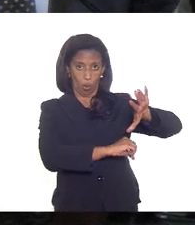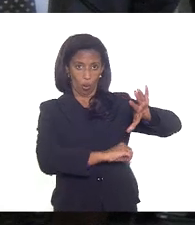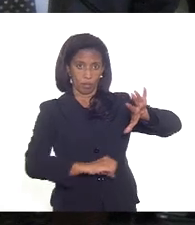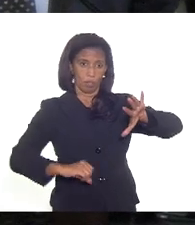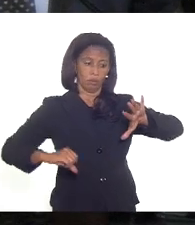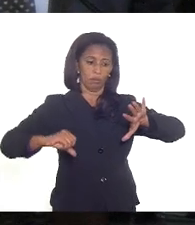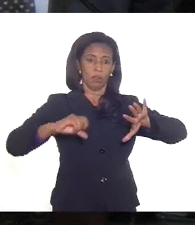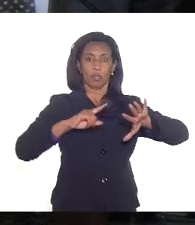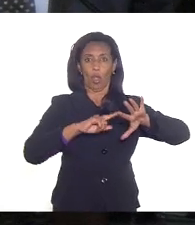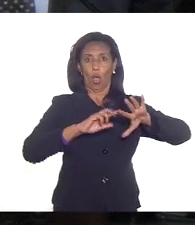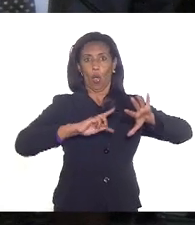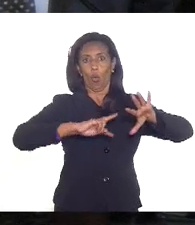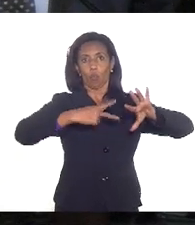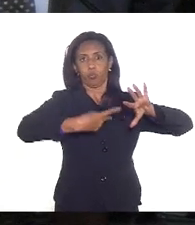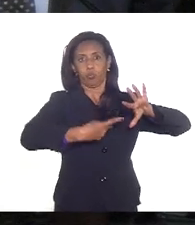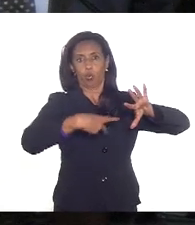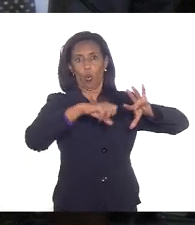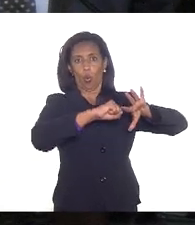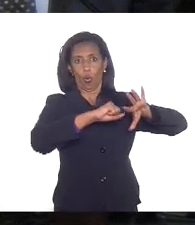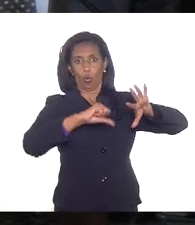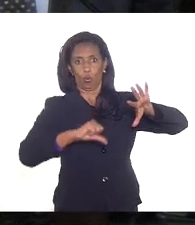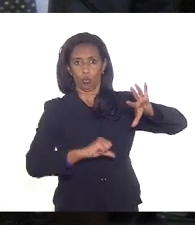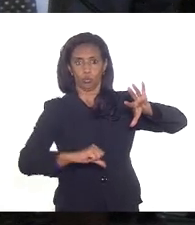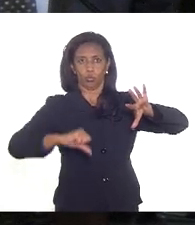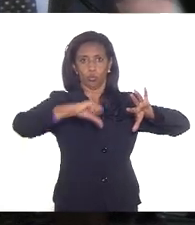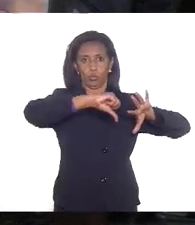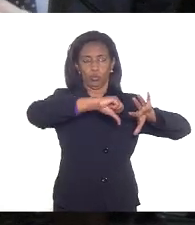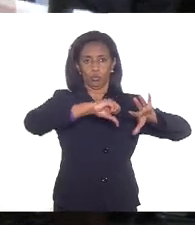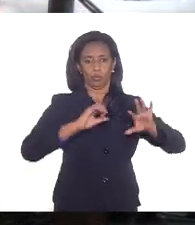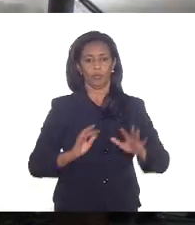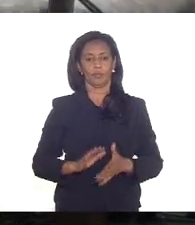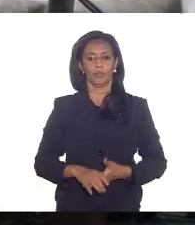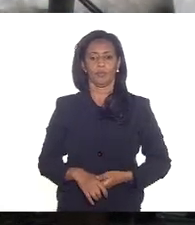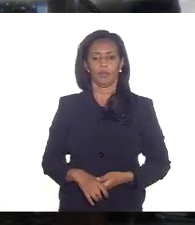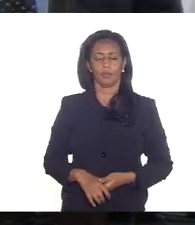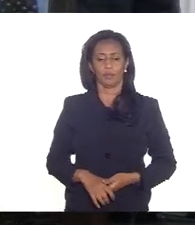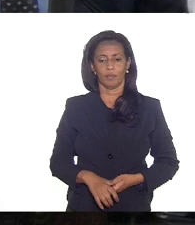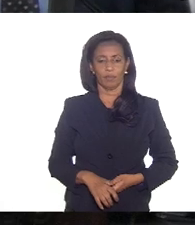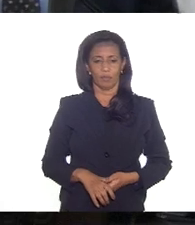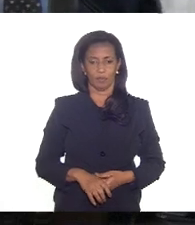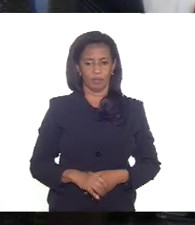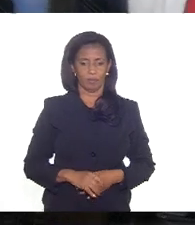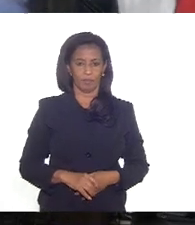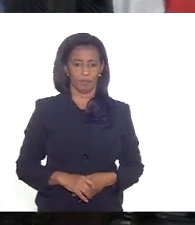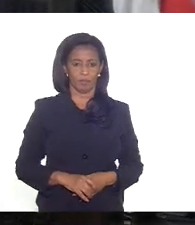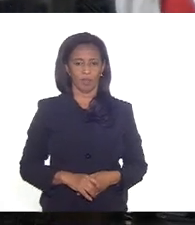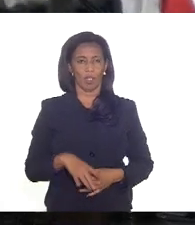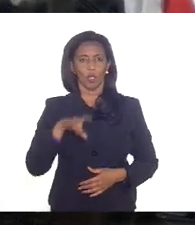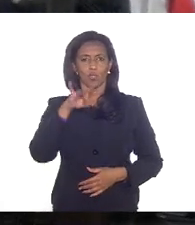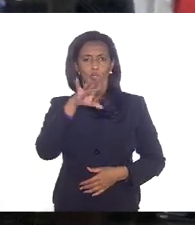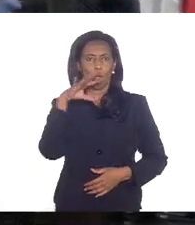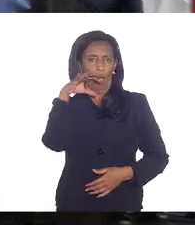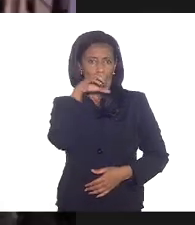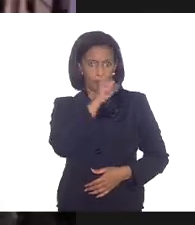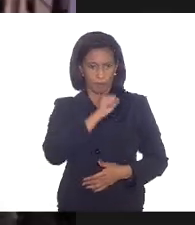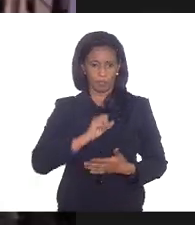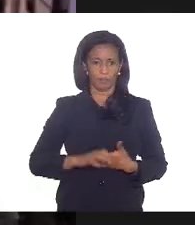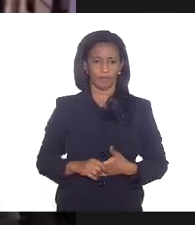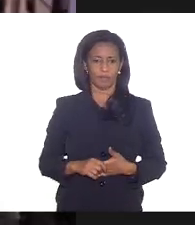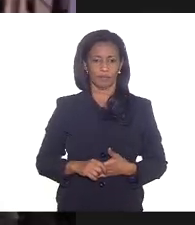no lugar da oitava está encerrado a primeira sessão rapidamente